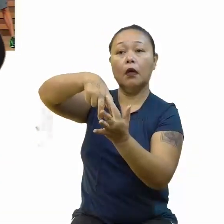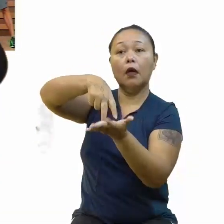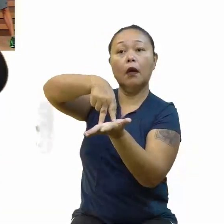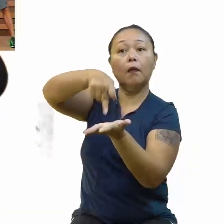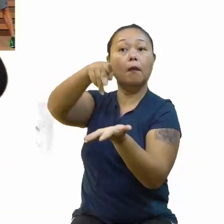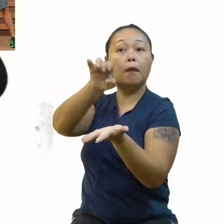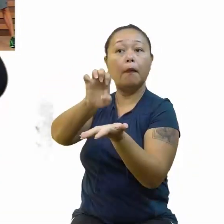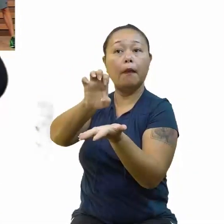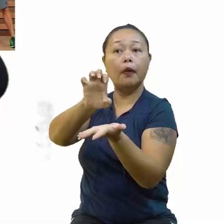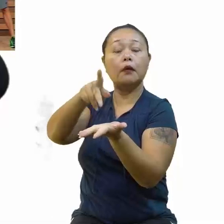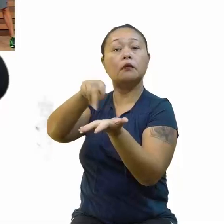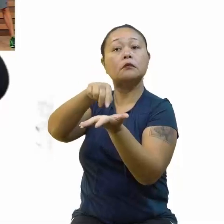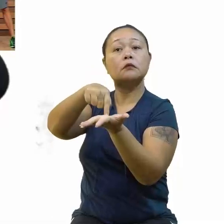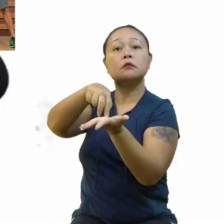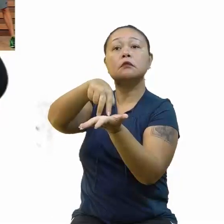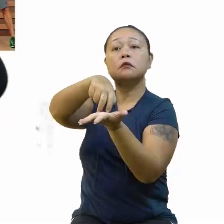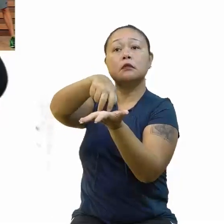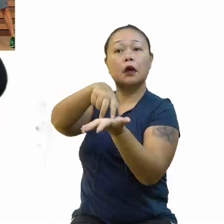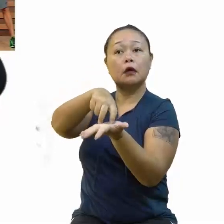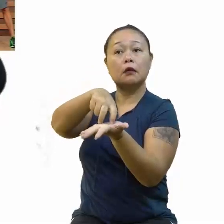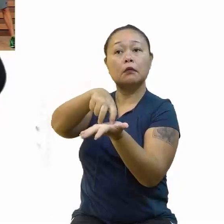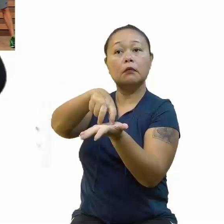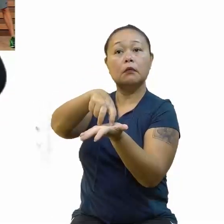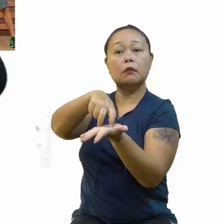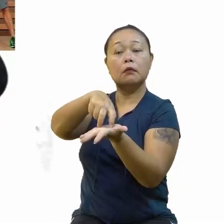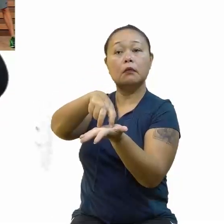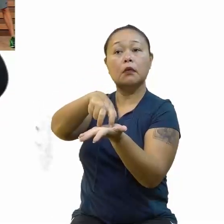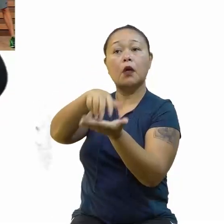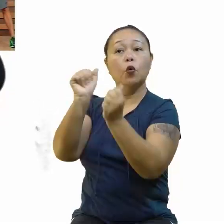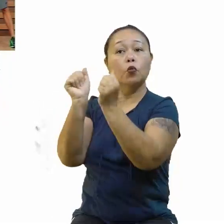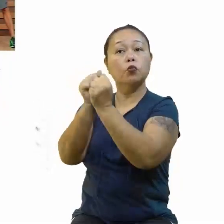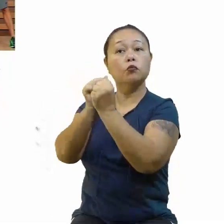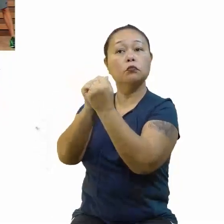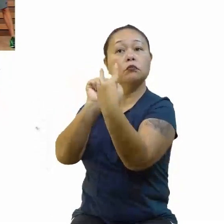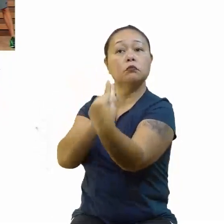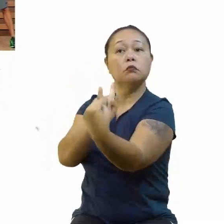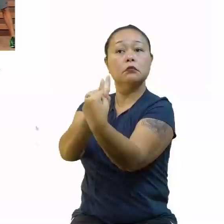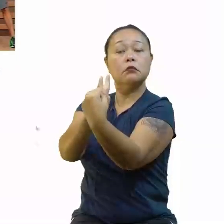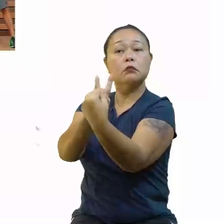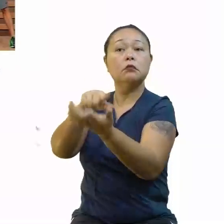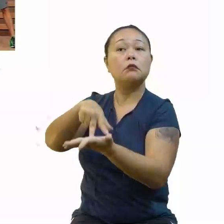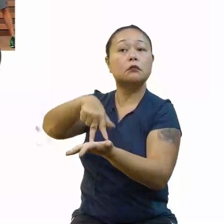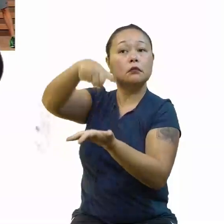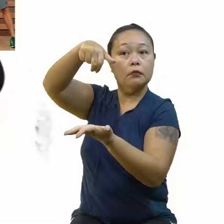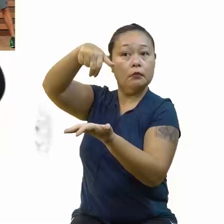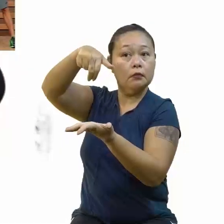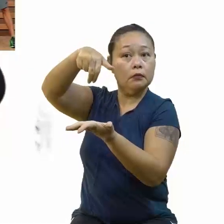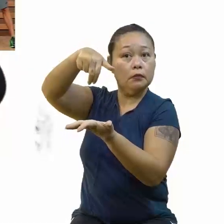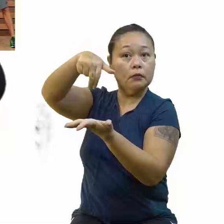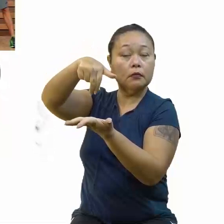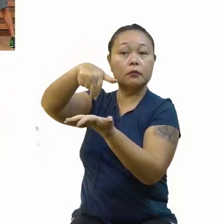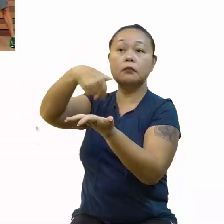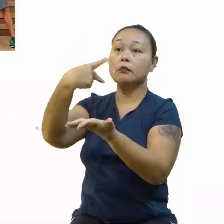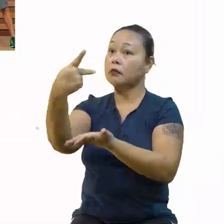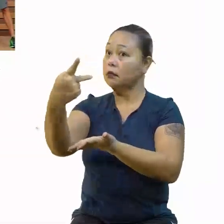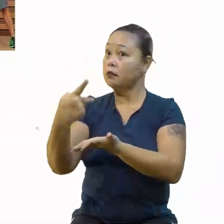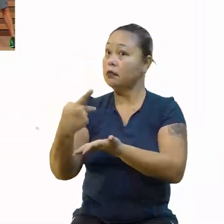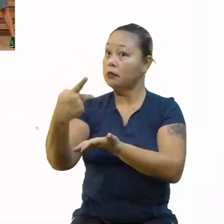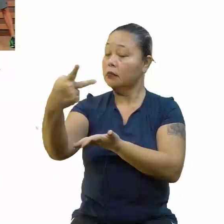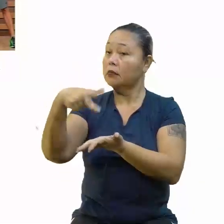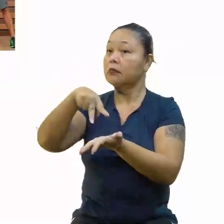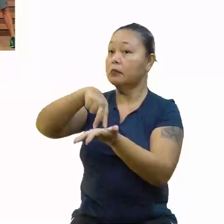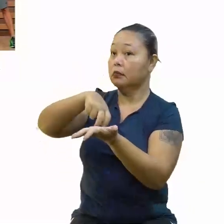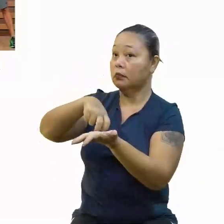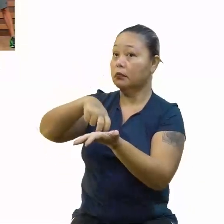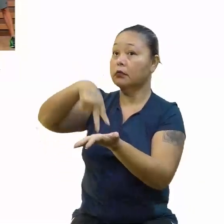vou agachar, agachei, juntei com a minha equipe, saltei. Dupla,